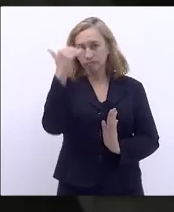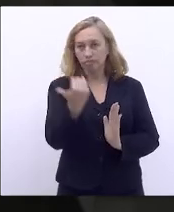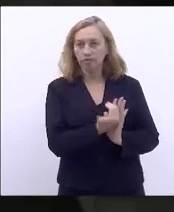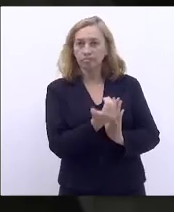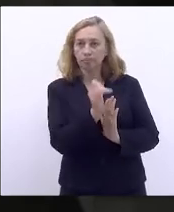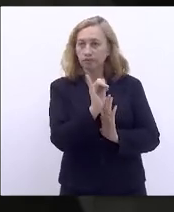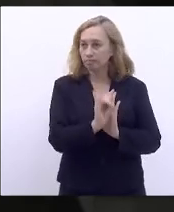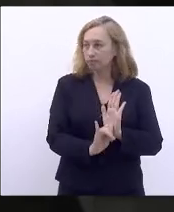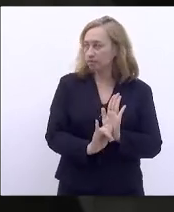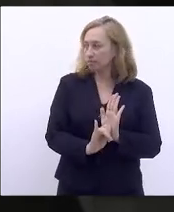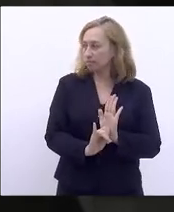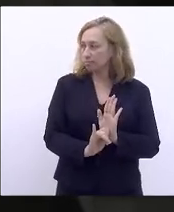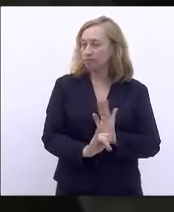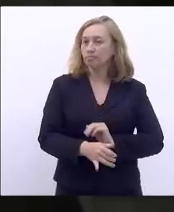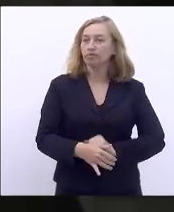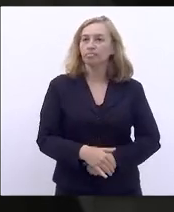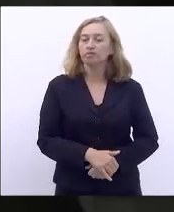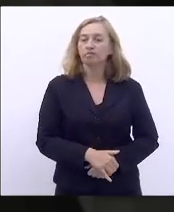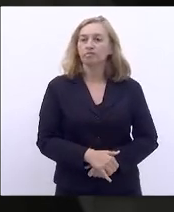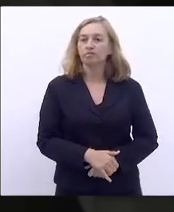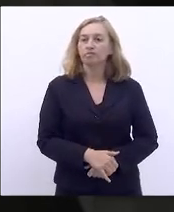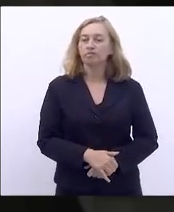relatoria buscando,